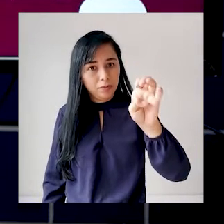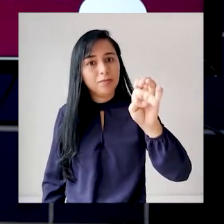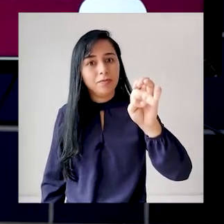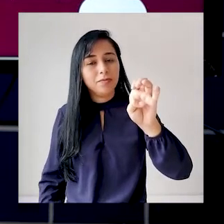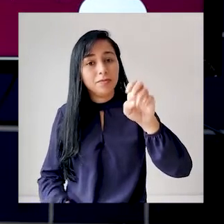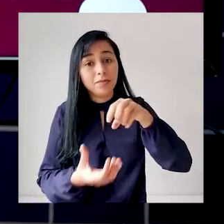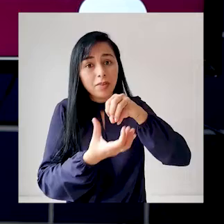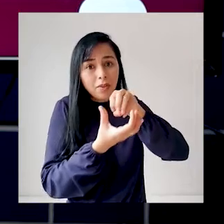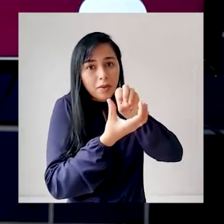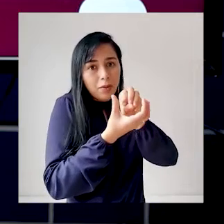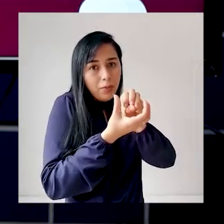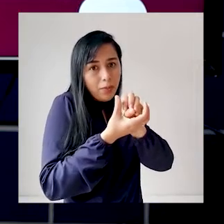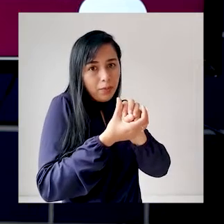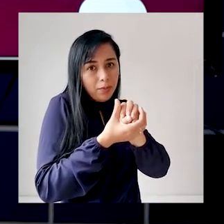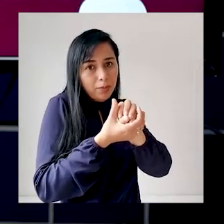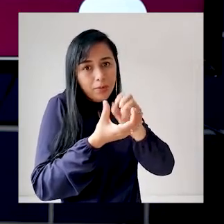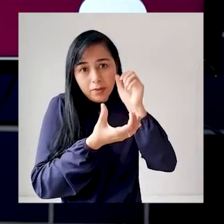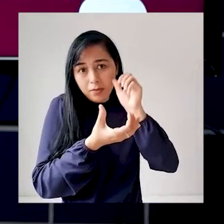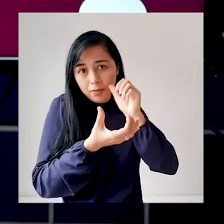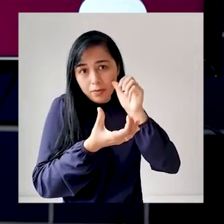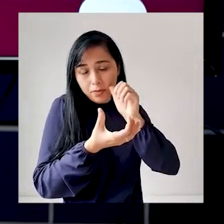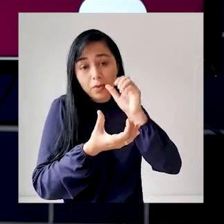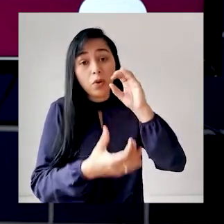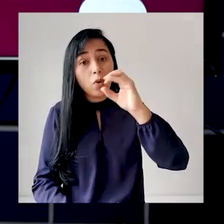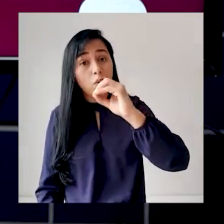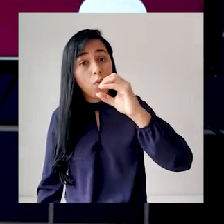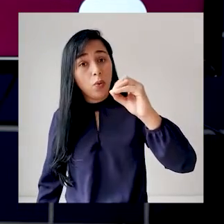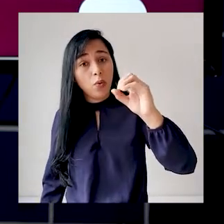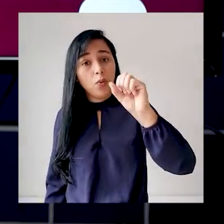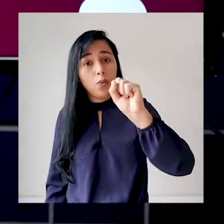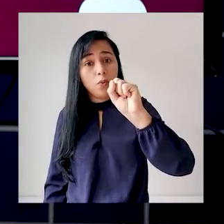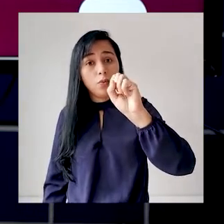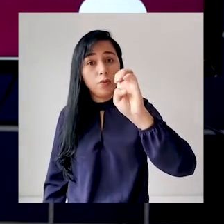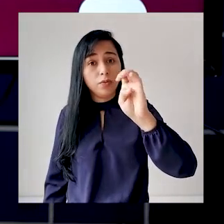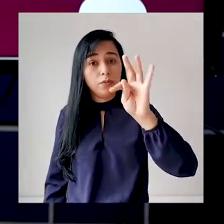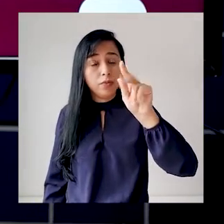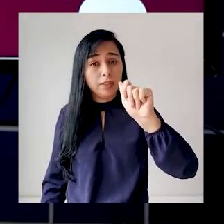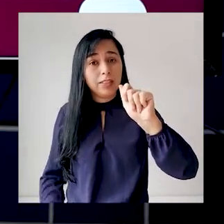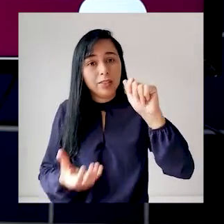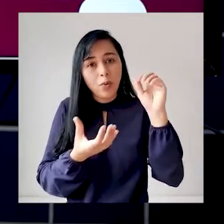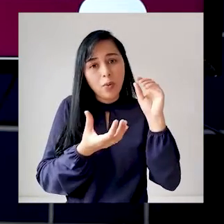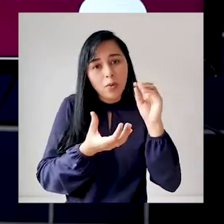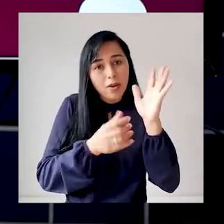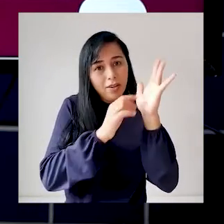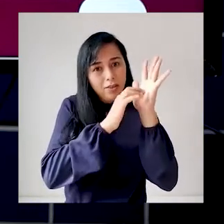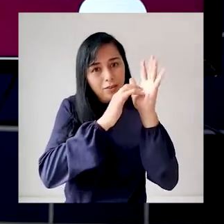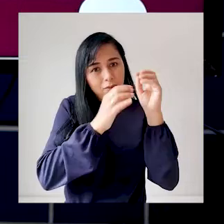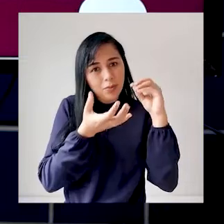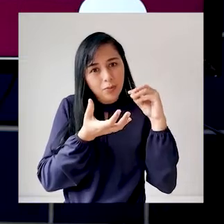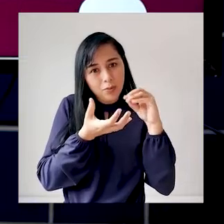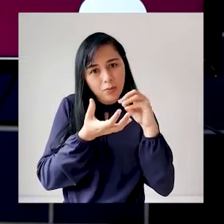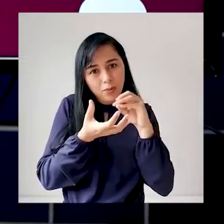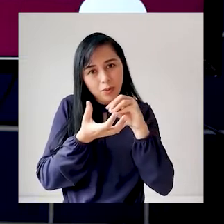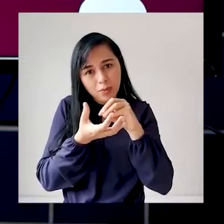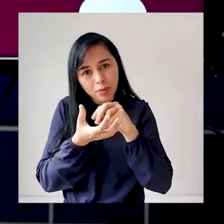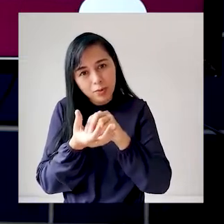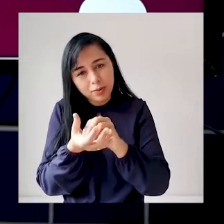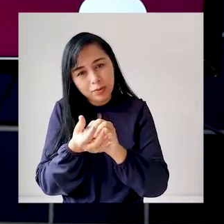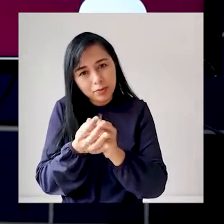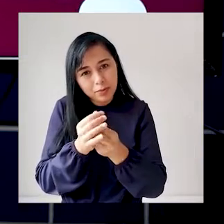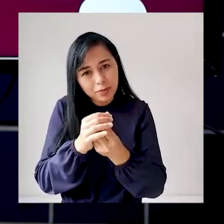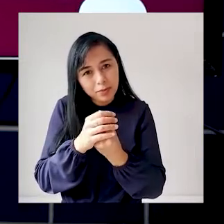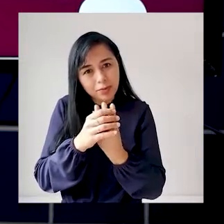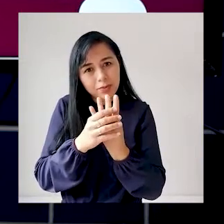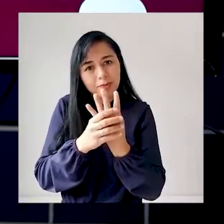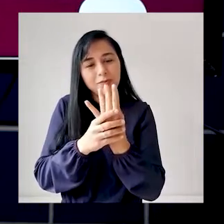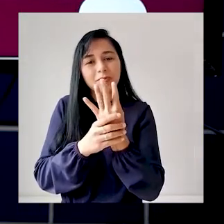que é a oosfera, e formam o zigoto. Depois disso, nasce o esporófito jovem